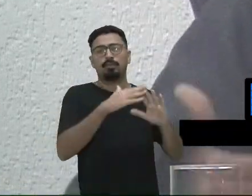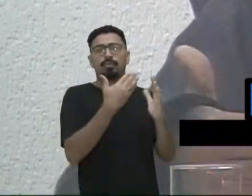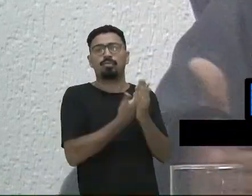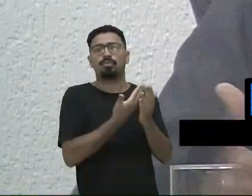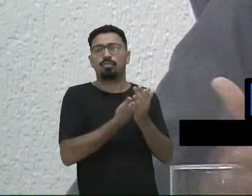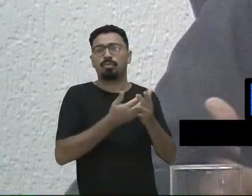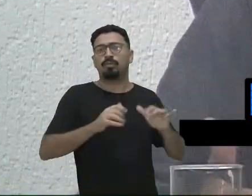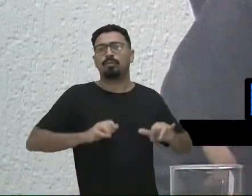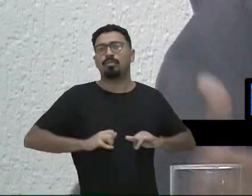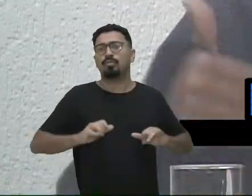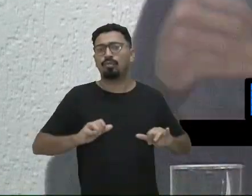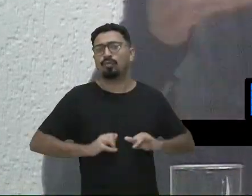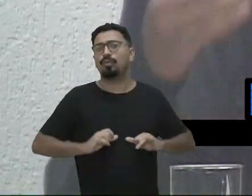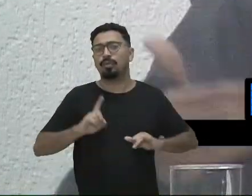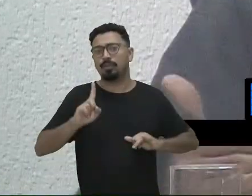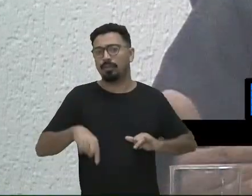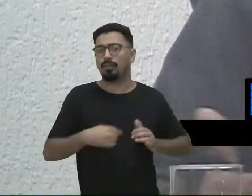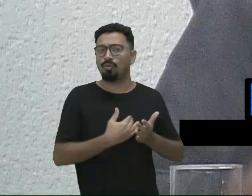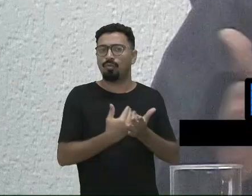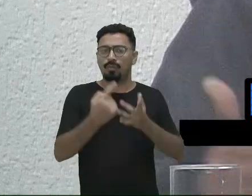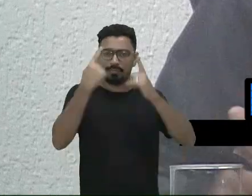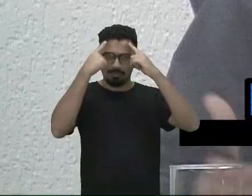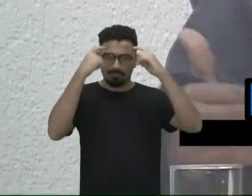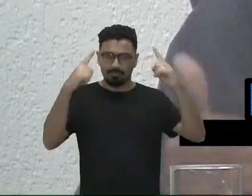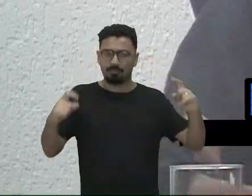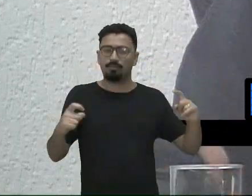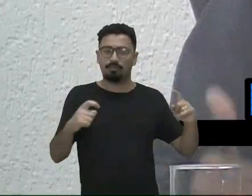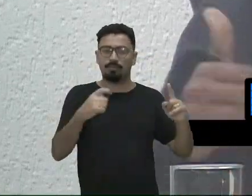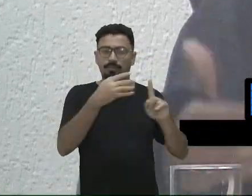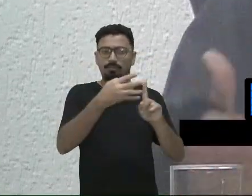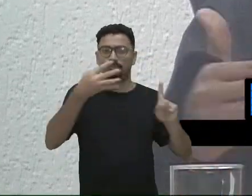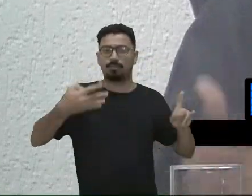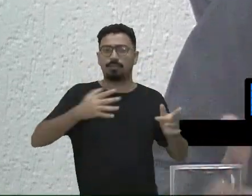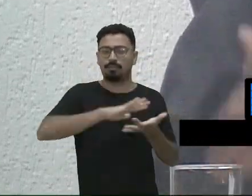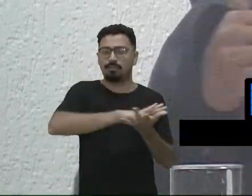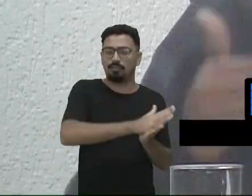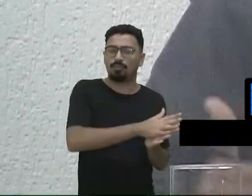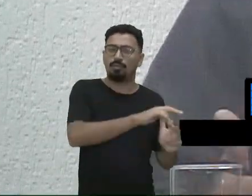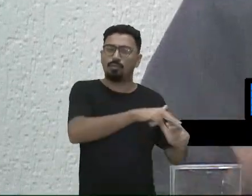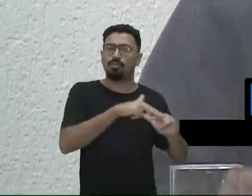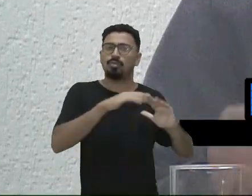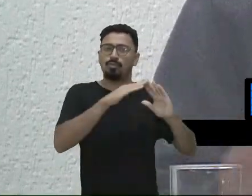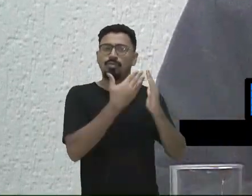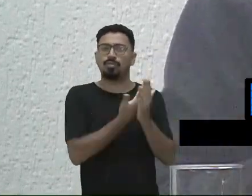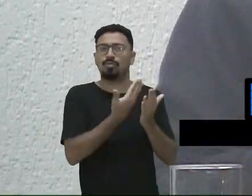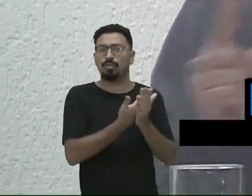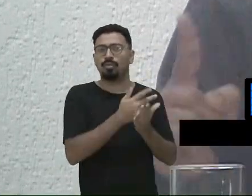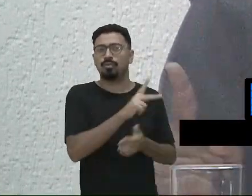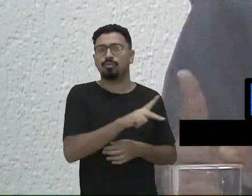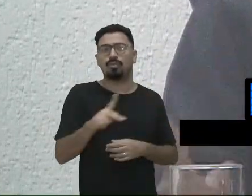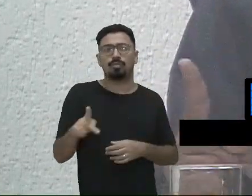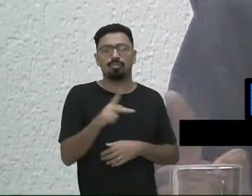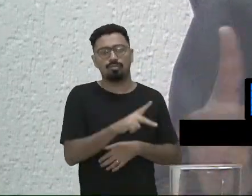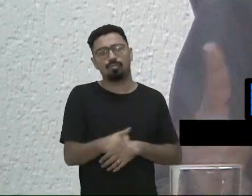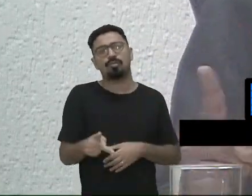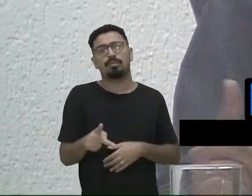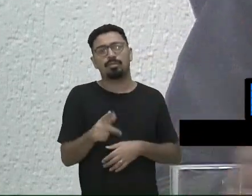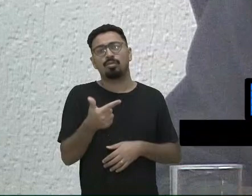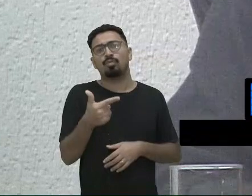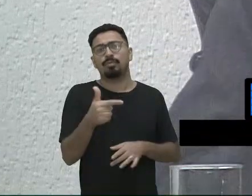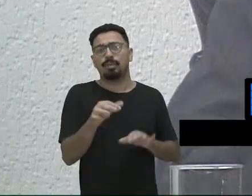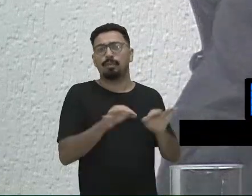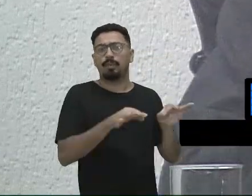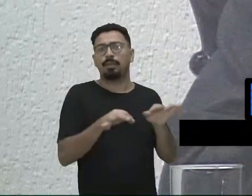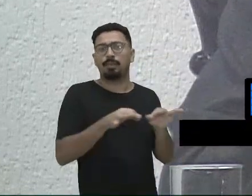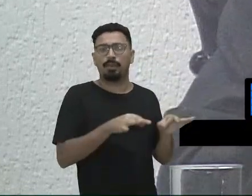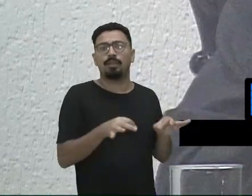sofrer as primeiras violências LGBTfóbicas na sua vida, porque a escola, os professores também não são preparados para